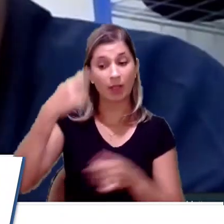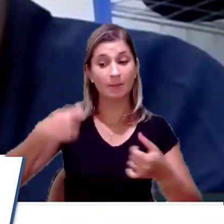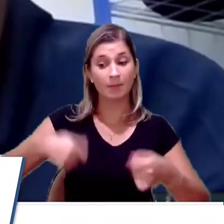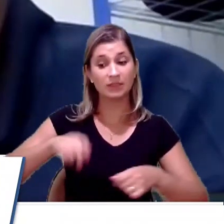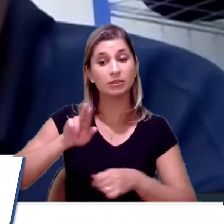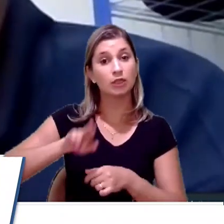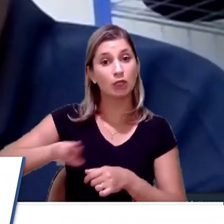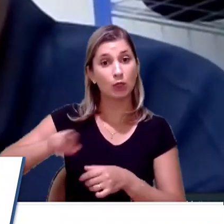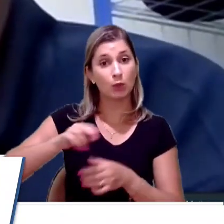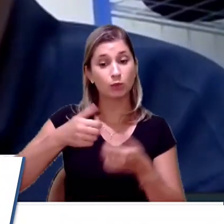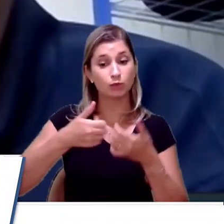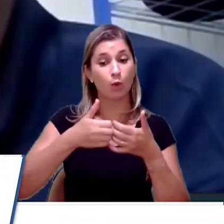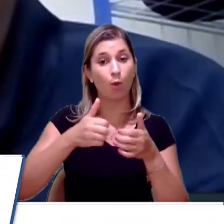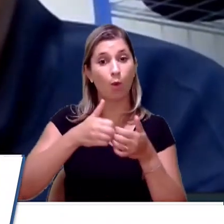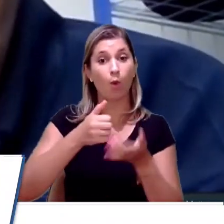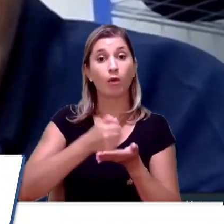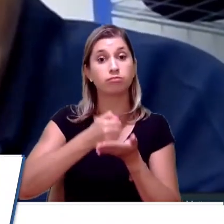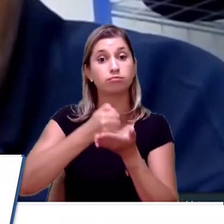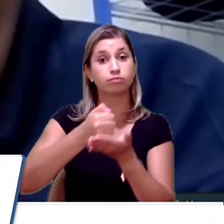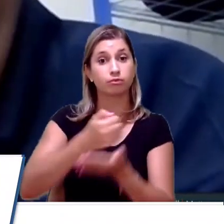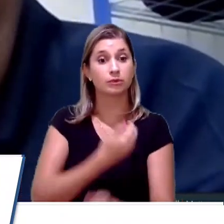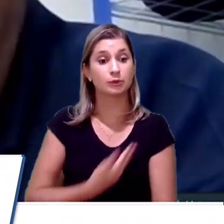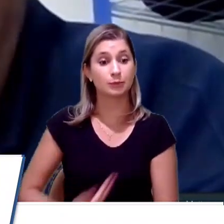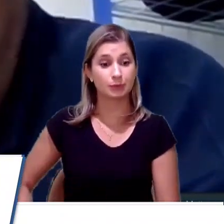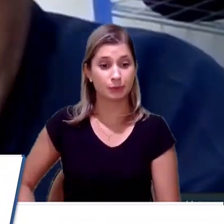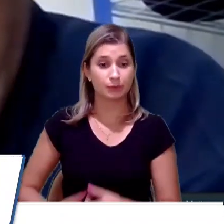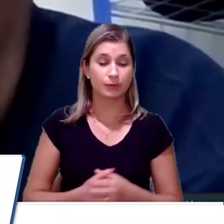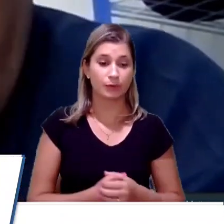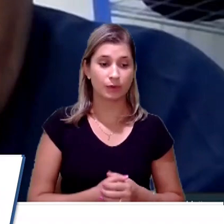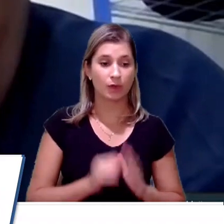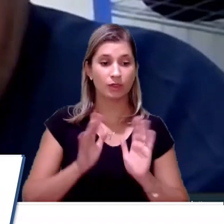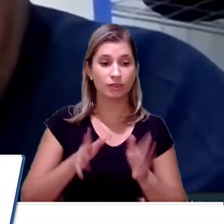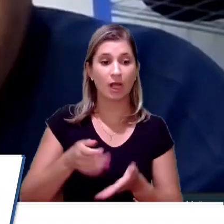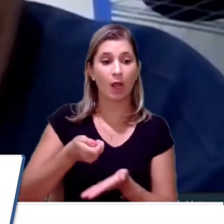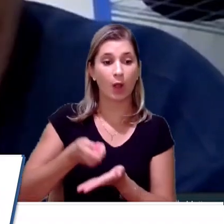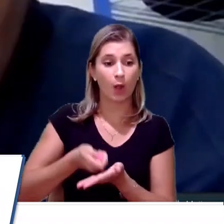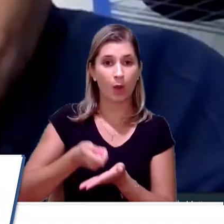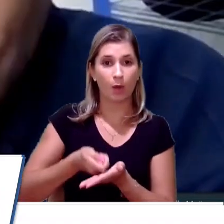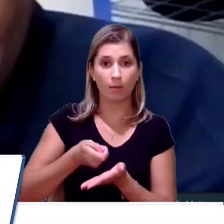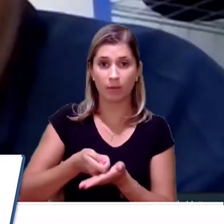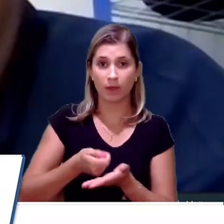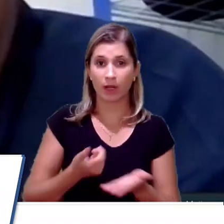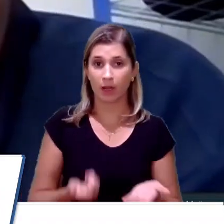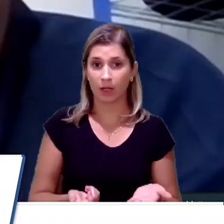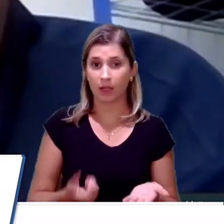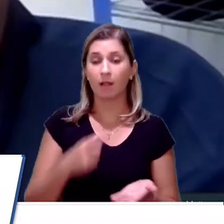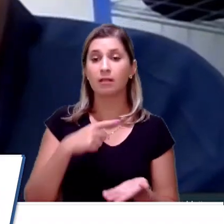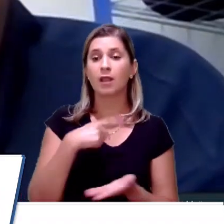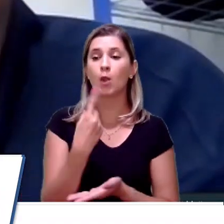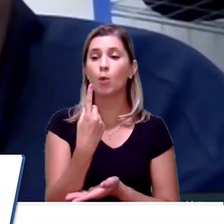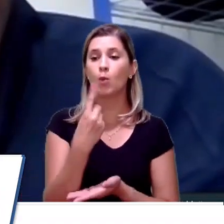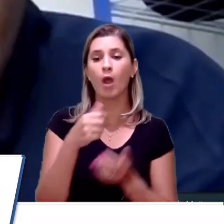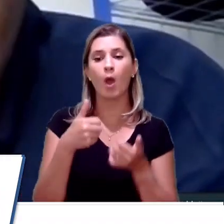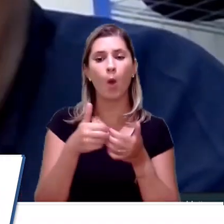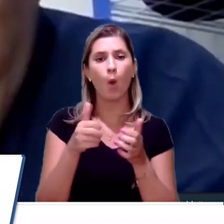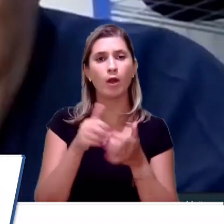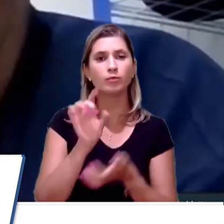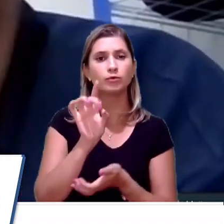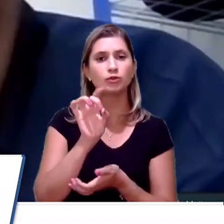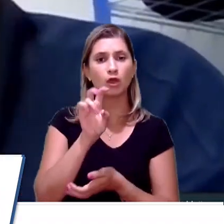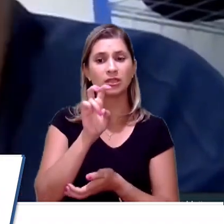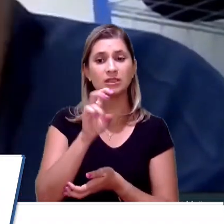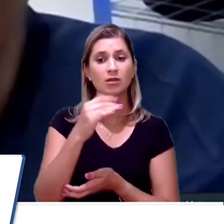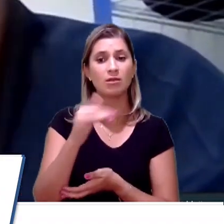vezes a questão, como que tem um ônibus só, 5h30 da manhã, e pessoas ficam